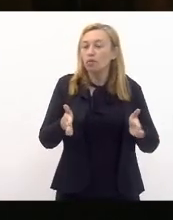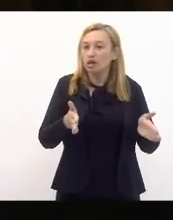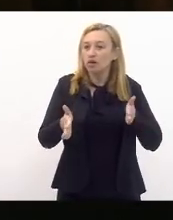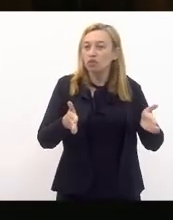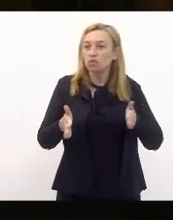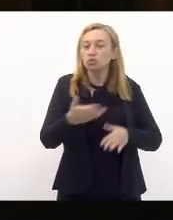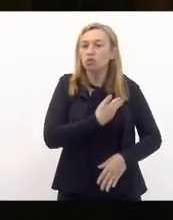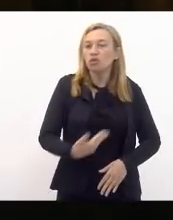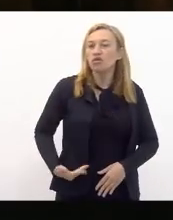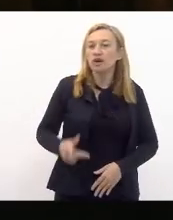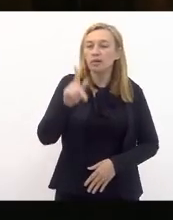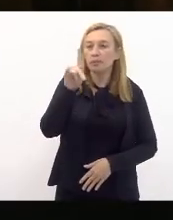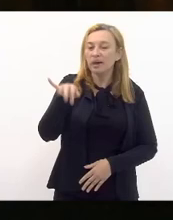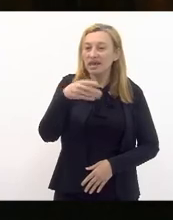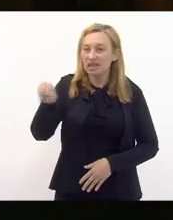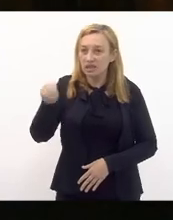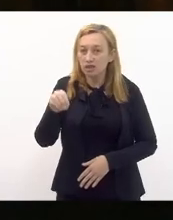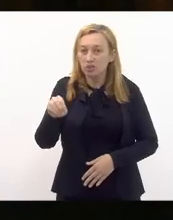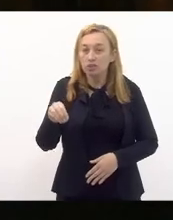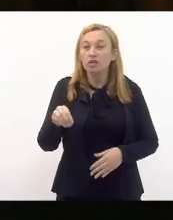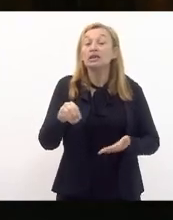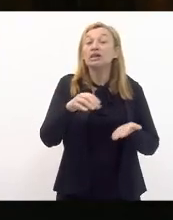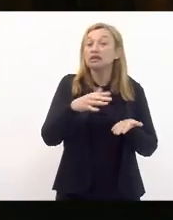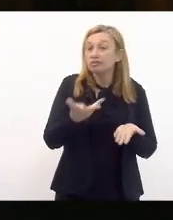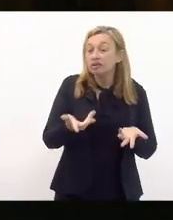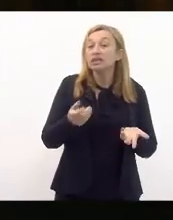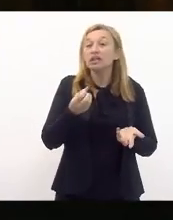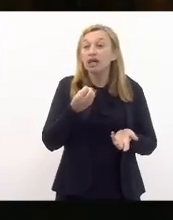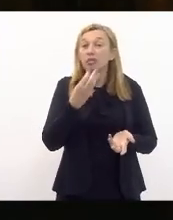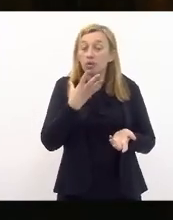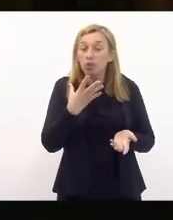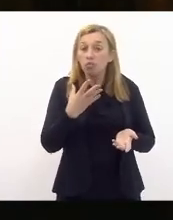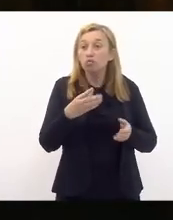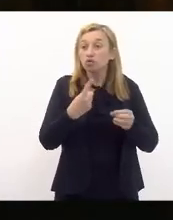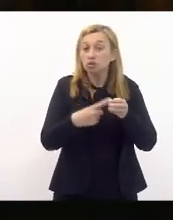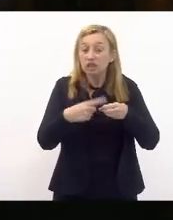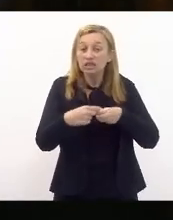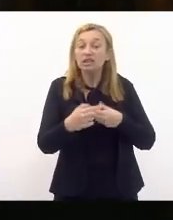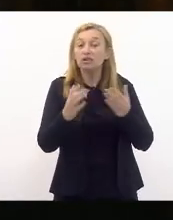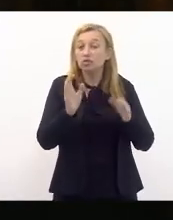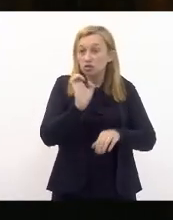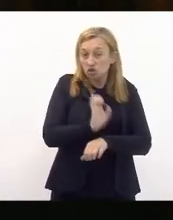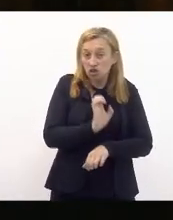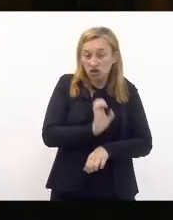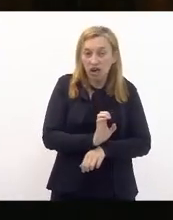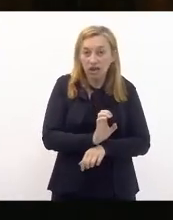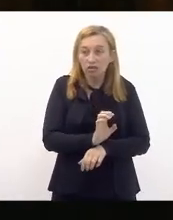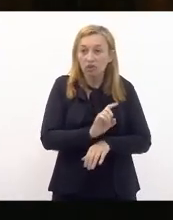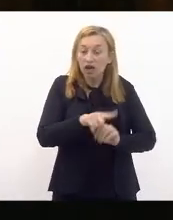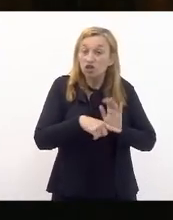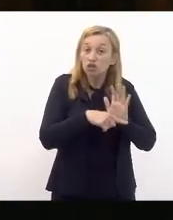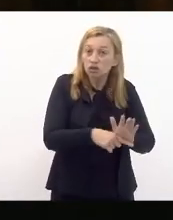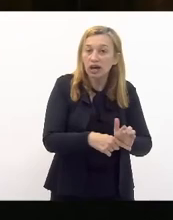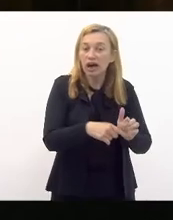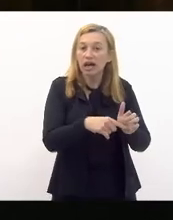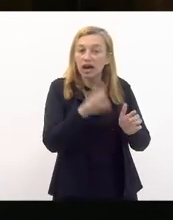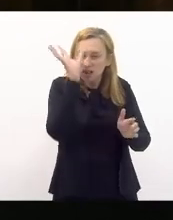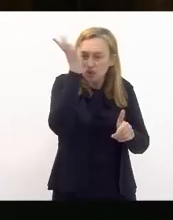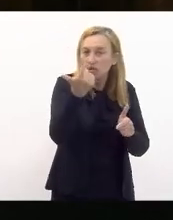que serviria para os municípios deste estado diz afogarem e os seus problemas